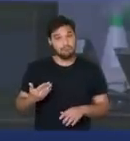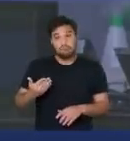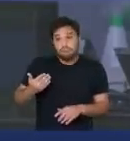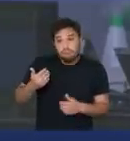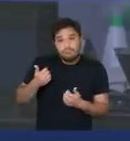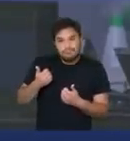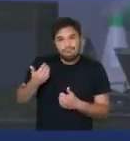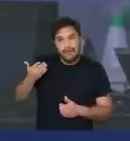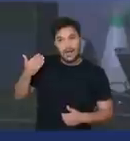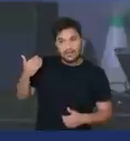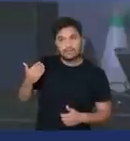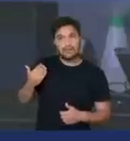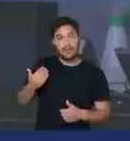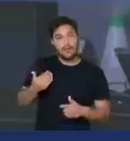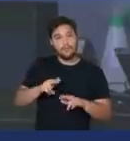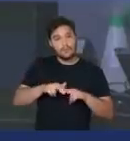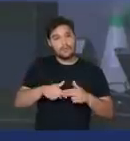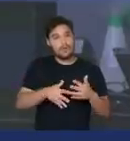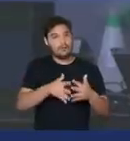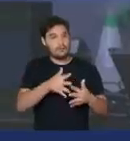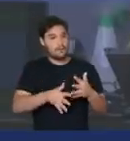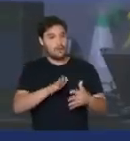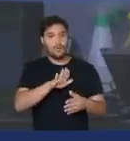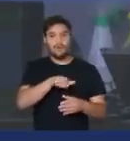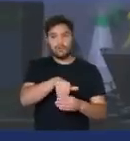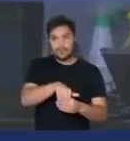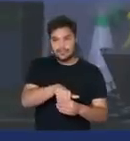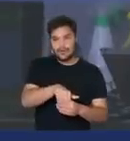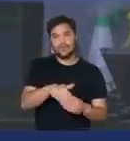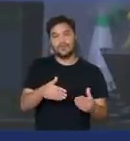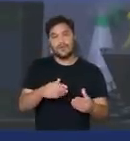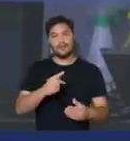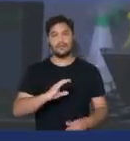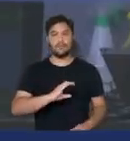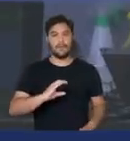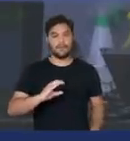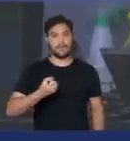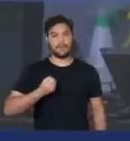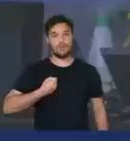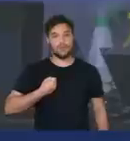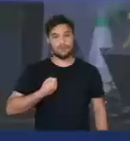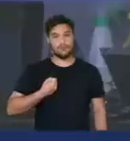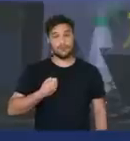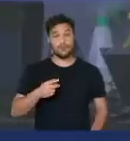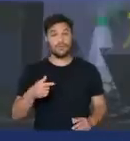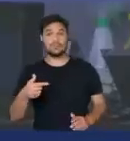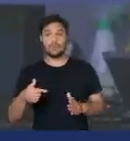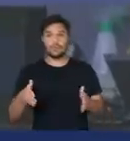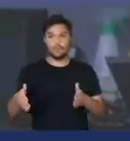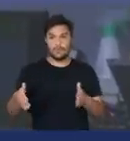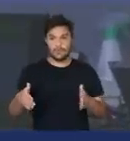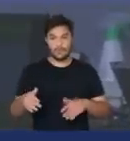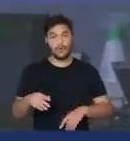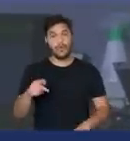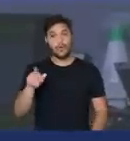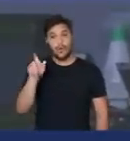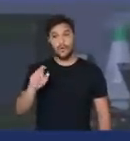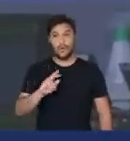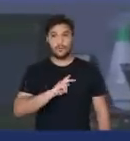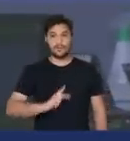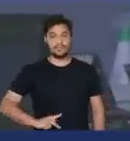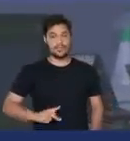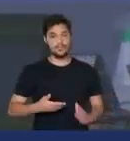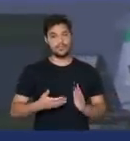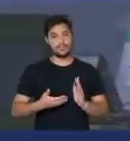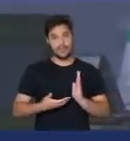pouco, que retardaram a votação da proposta de emenda à Constituição em segundo turno. O presidente da